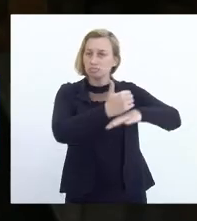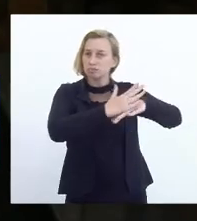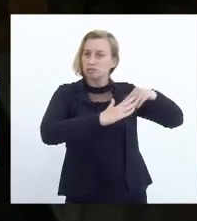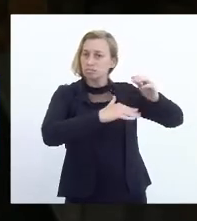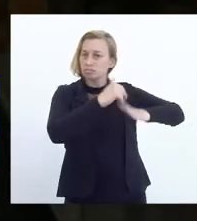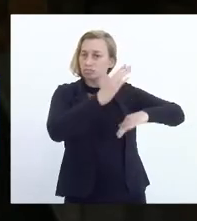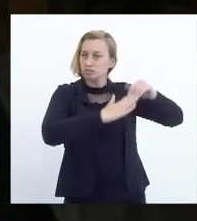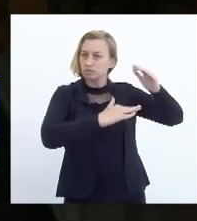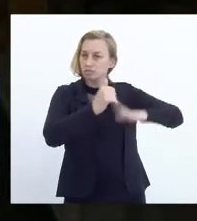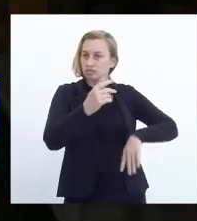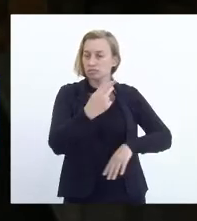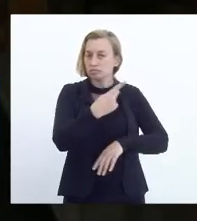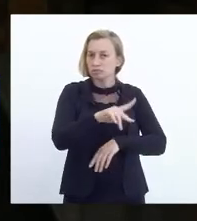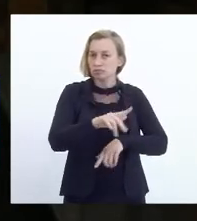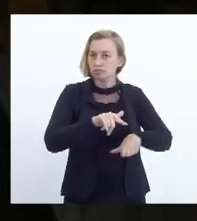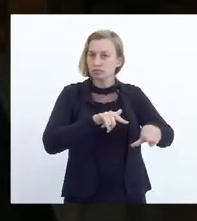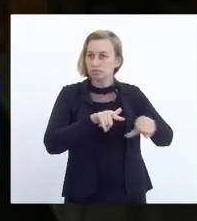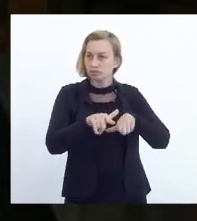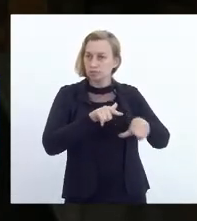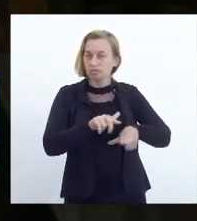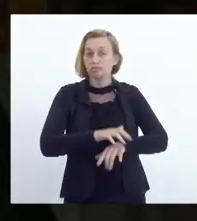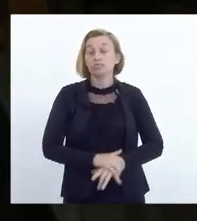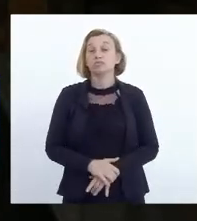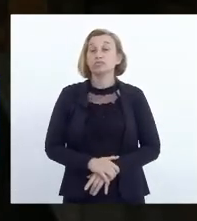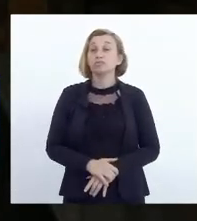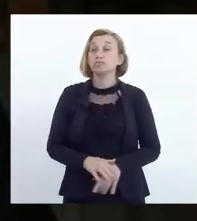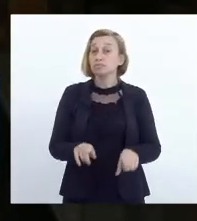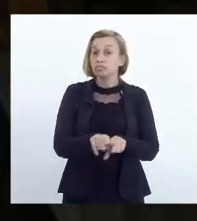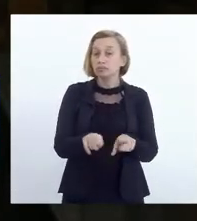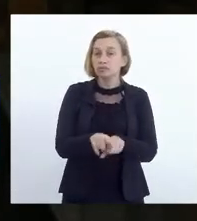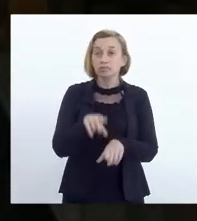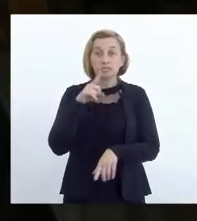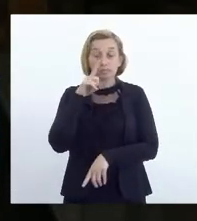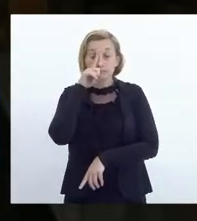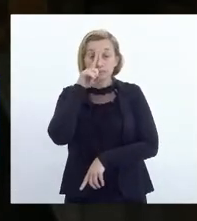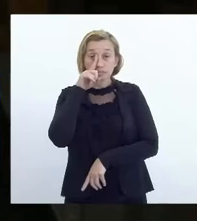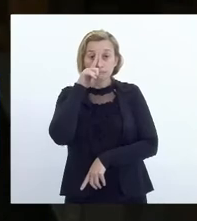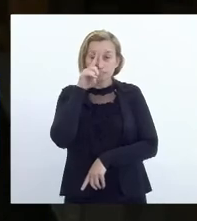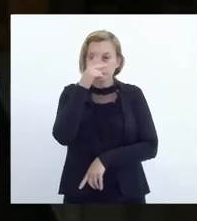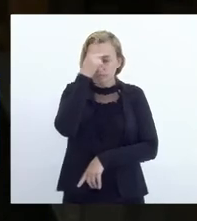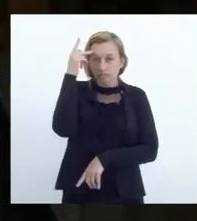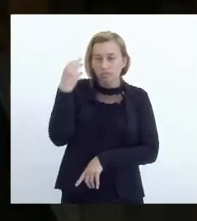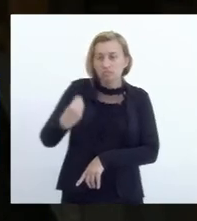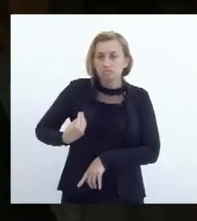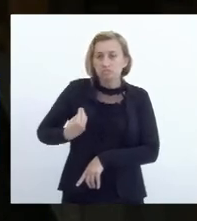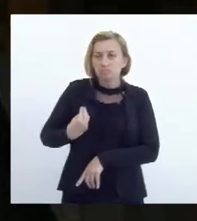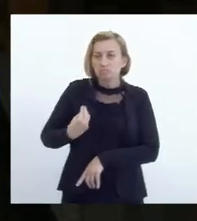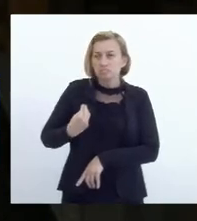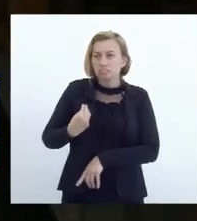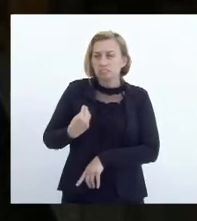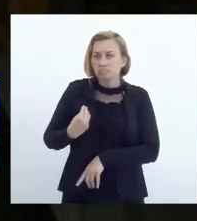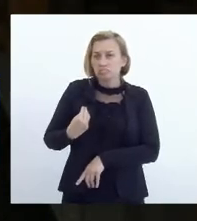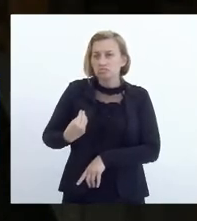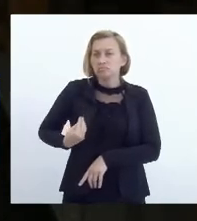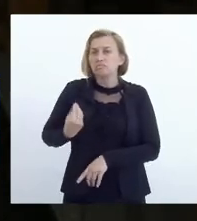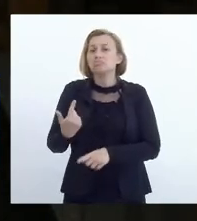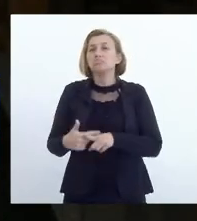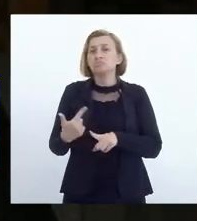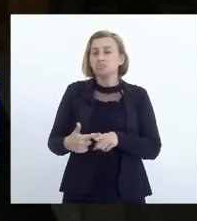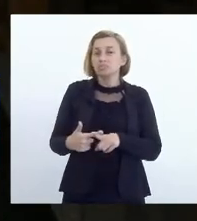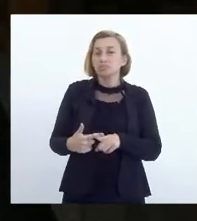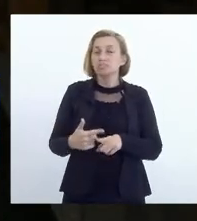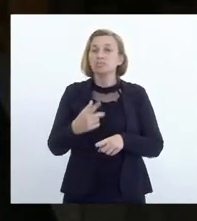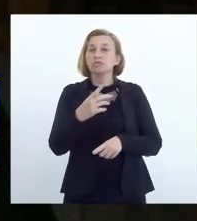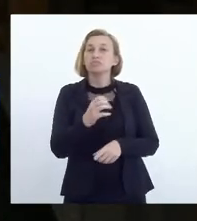que estão no exercício da sua profissão. Mas colocam em risco a vida das pessoas por quê? Além, evidentemente, do risco